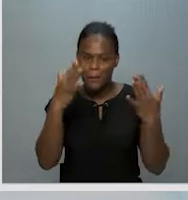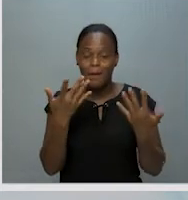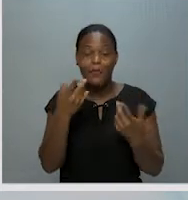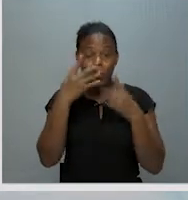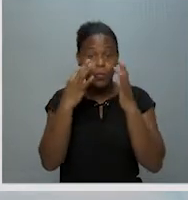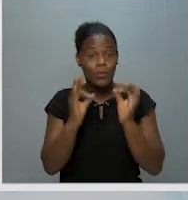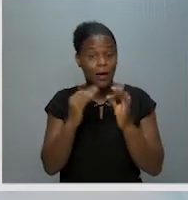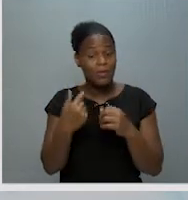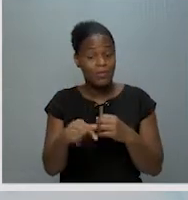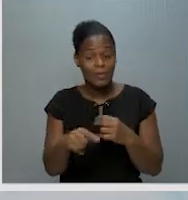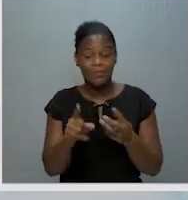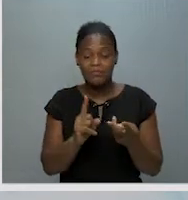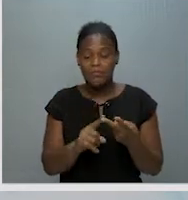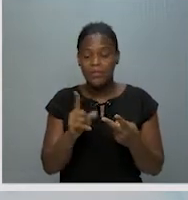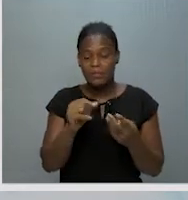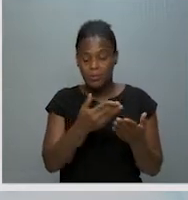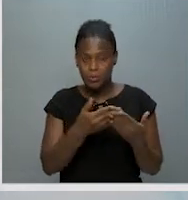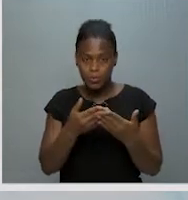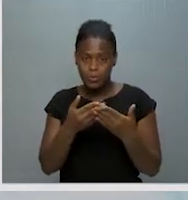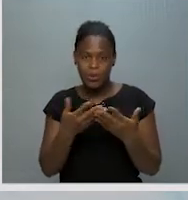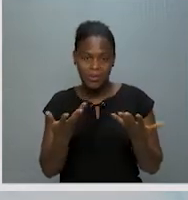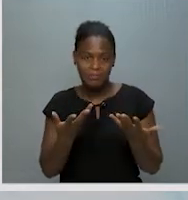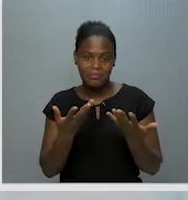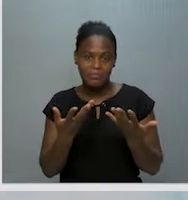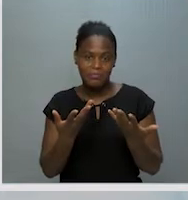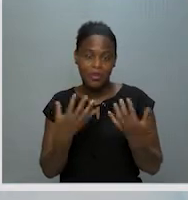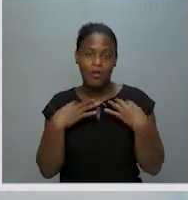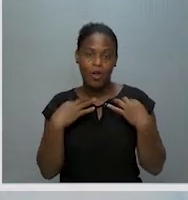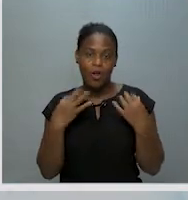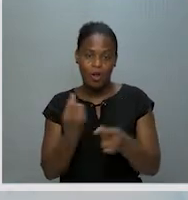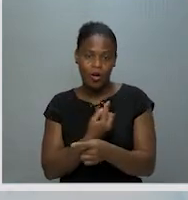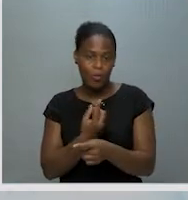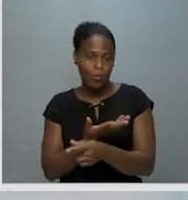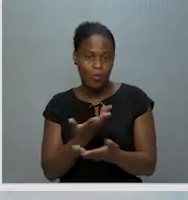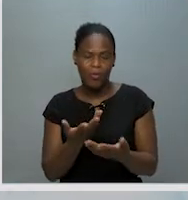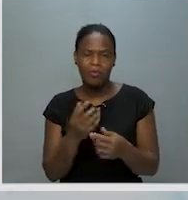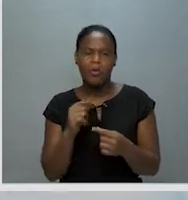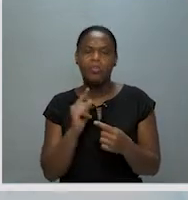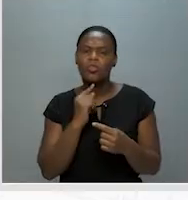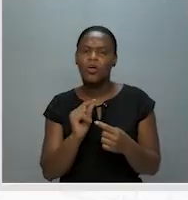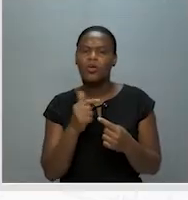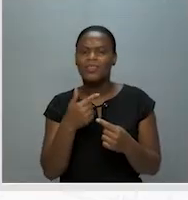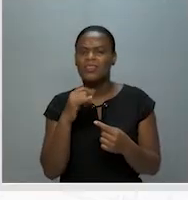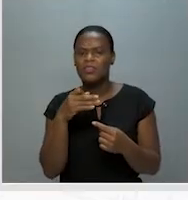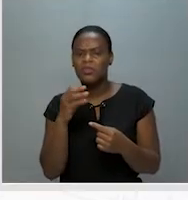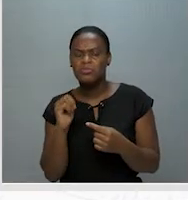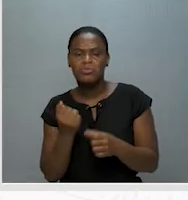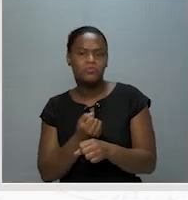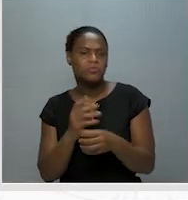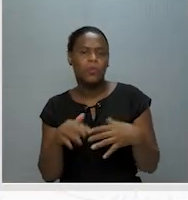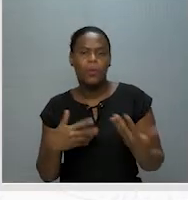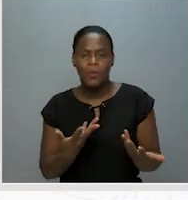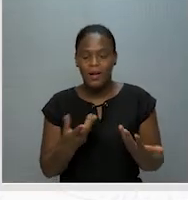órgãos dos sentidos. Estudamos também sobre o vestuário, tipos, funções